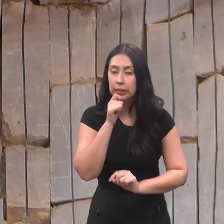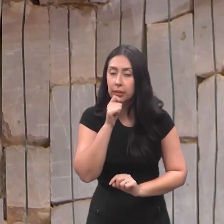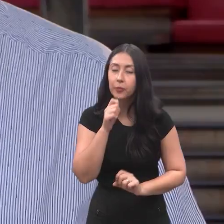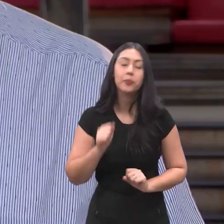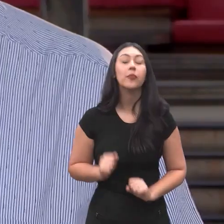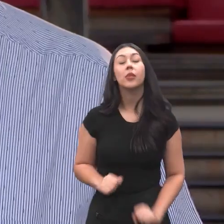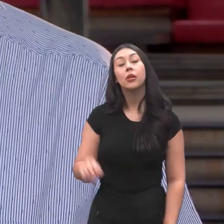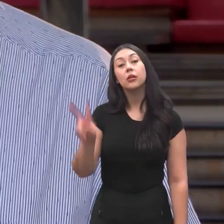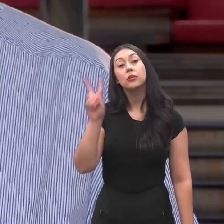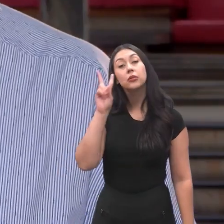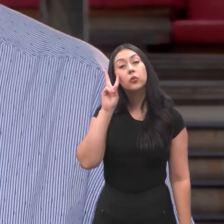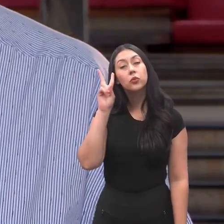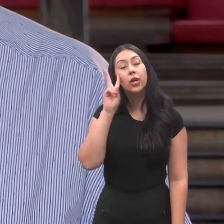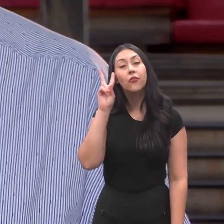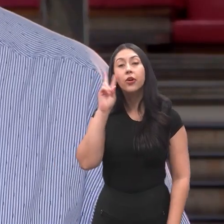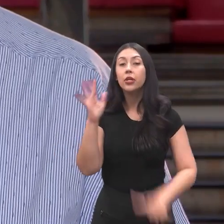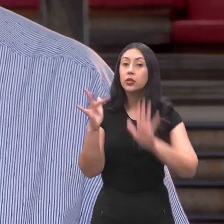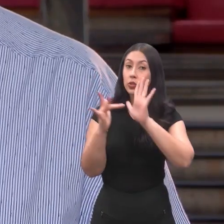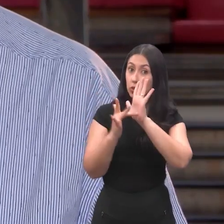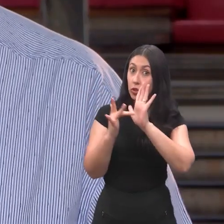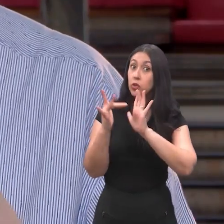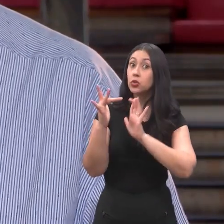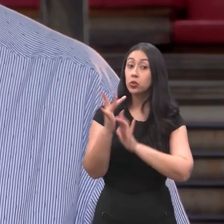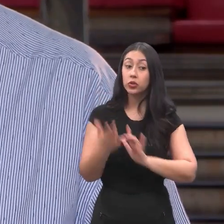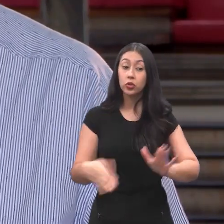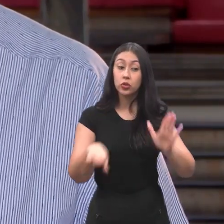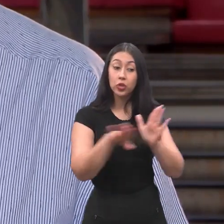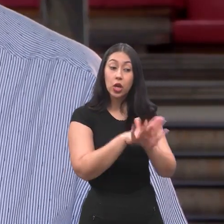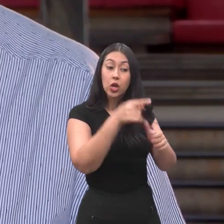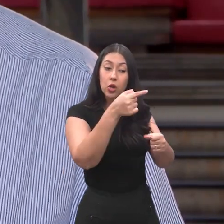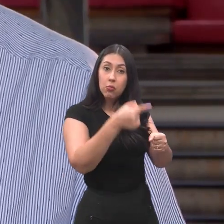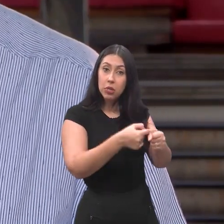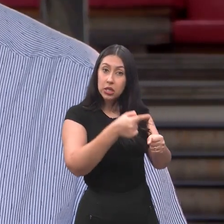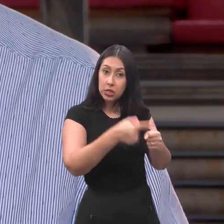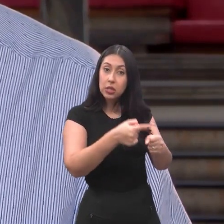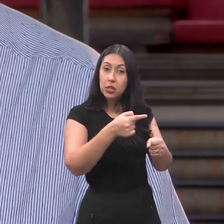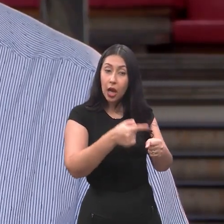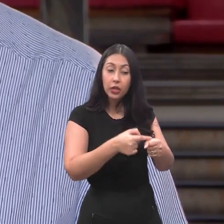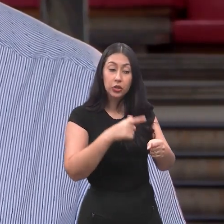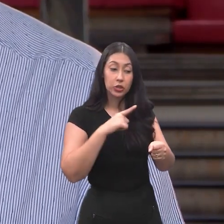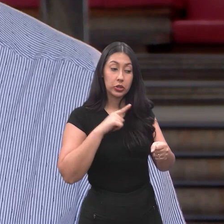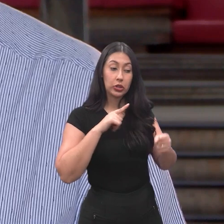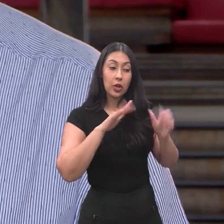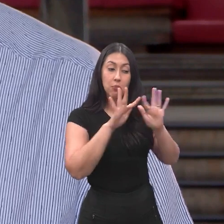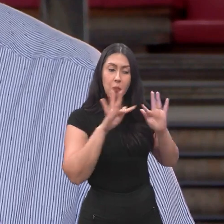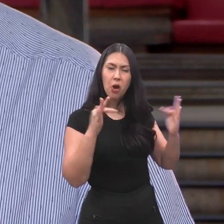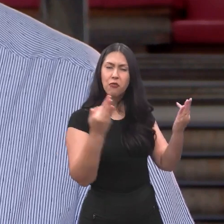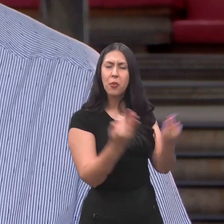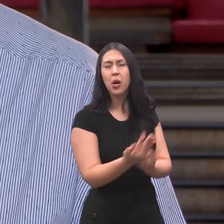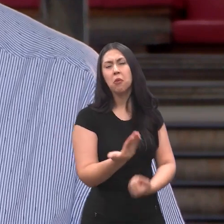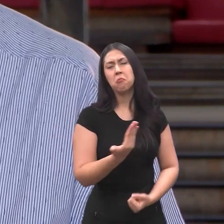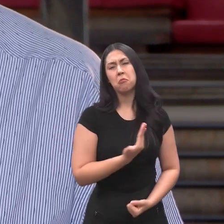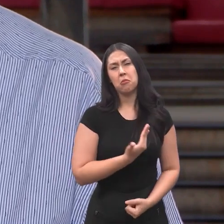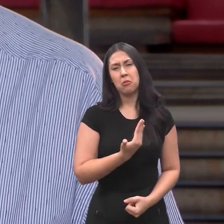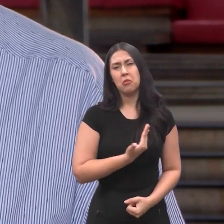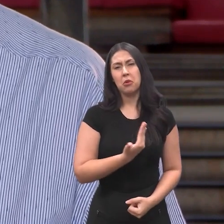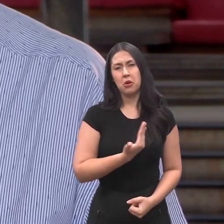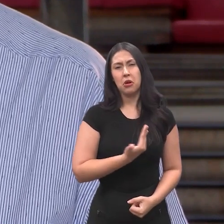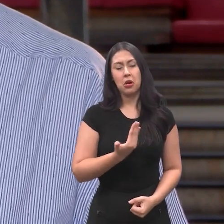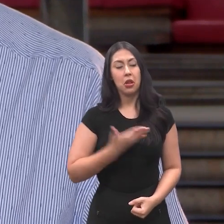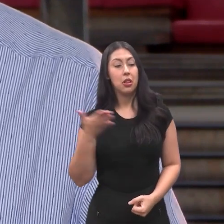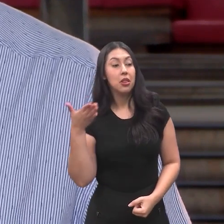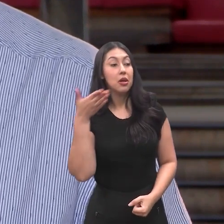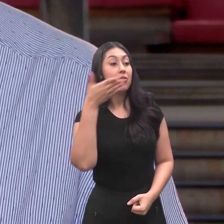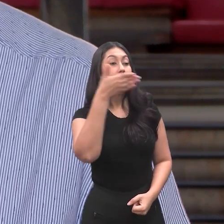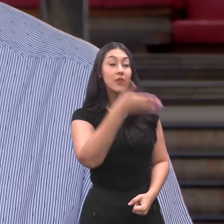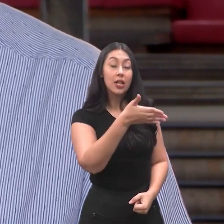crucificação. A segunda-feira, Jesus vai até Betânia. Tem uma família lá que é muito amiga dele. E